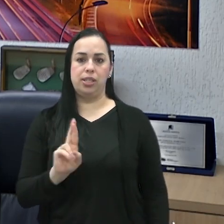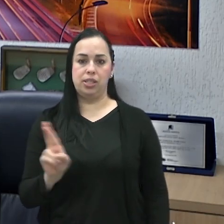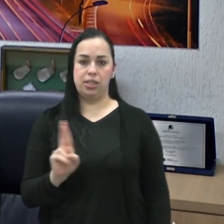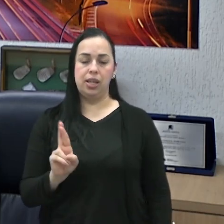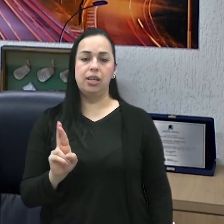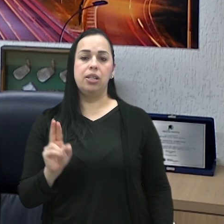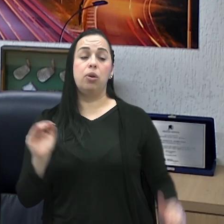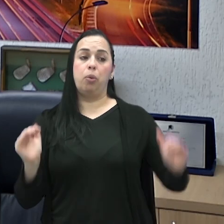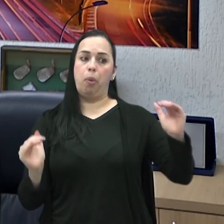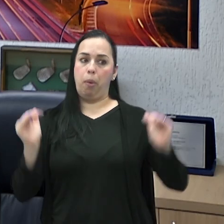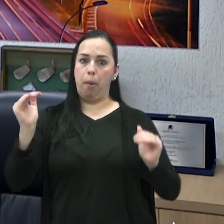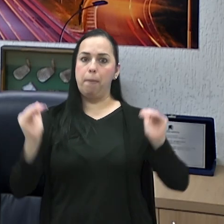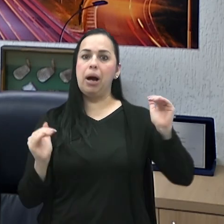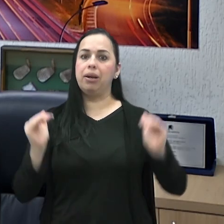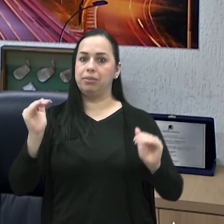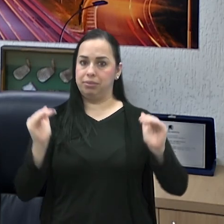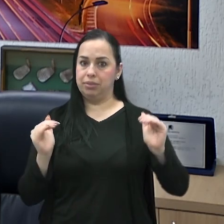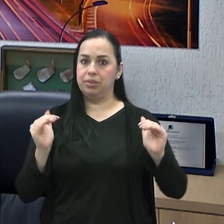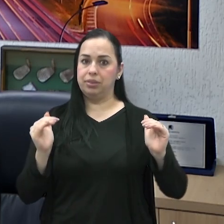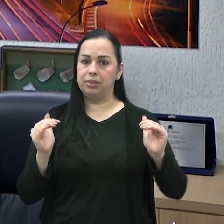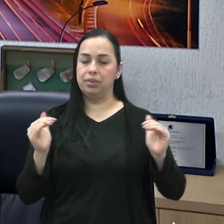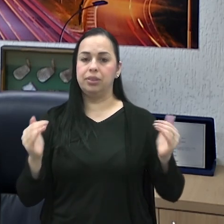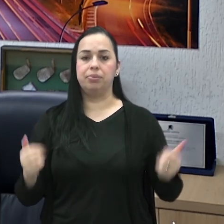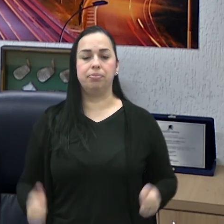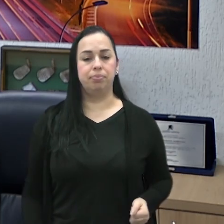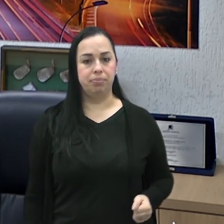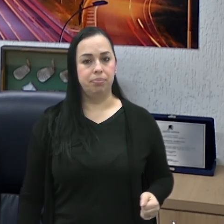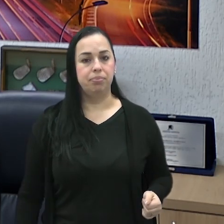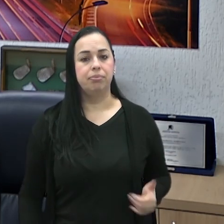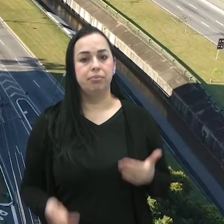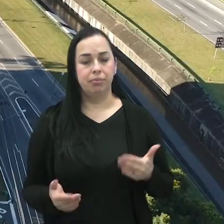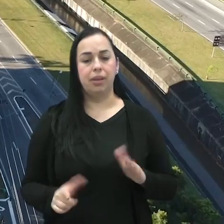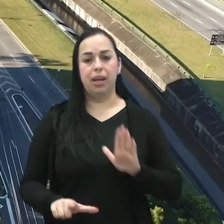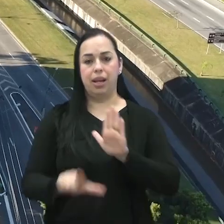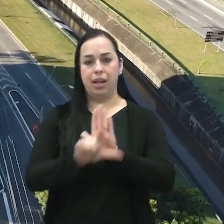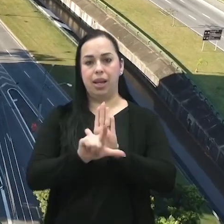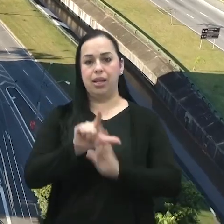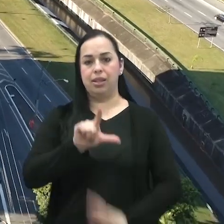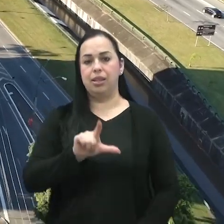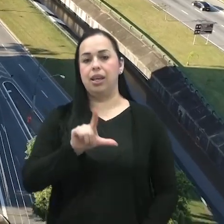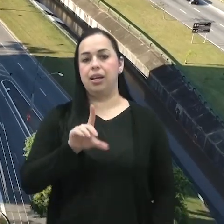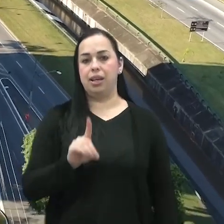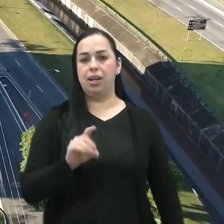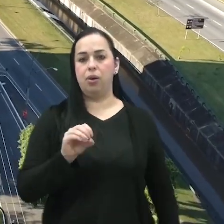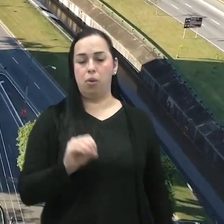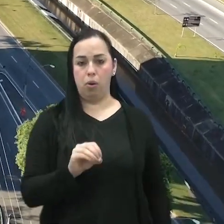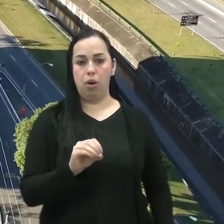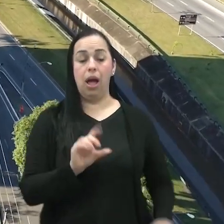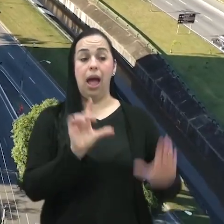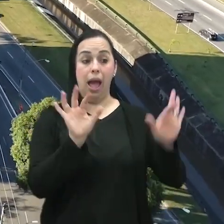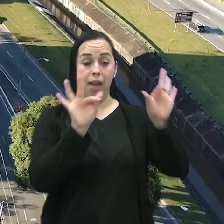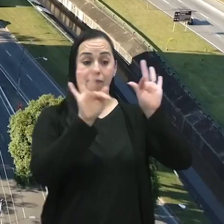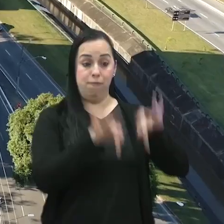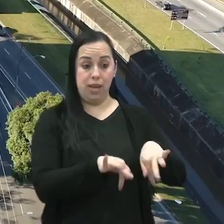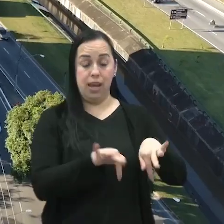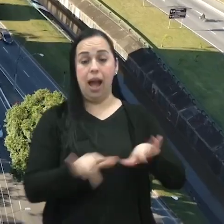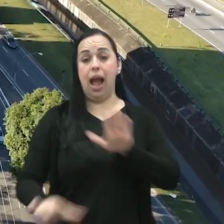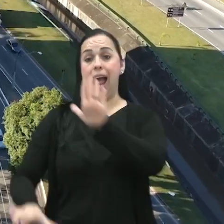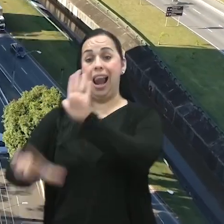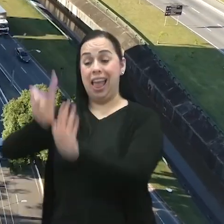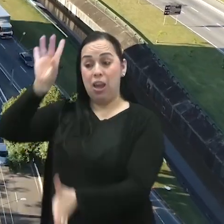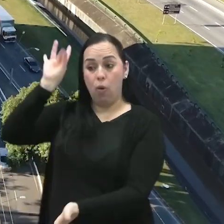pouco acima do que teve no ano passado, que está sendo executado nesse ano de 2025. A LDO é uma prévia da LOA, a